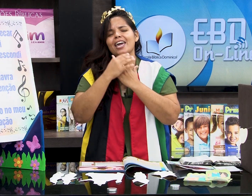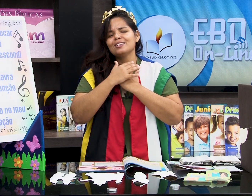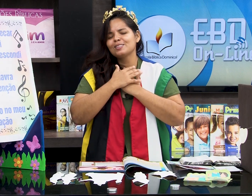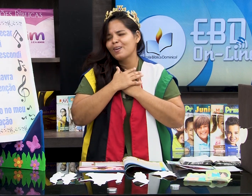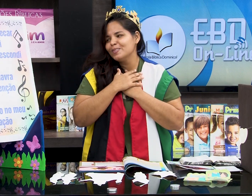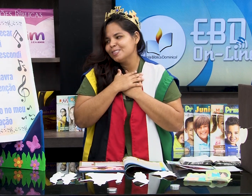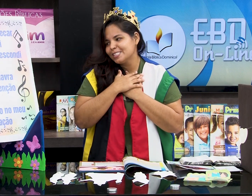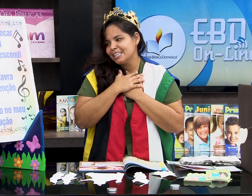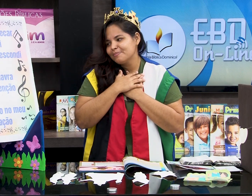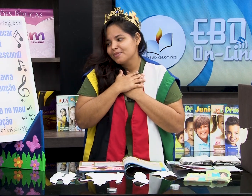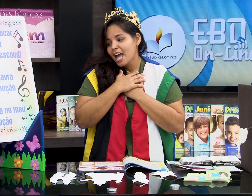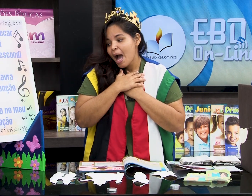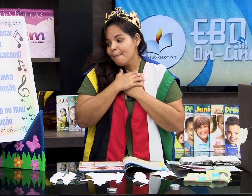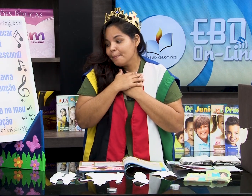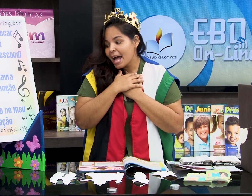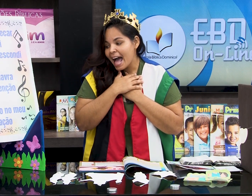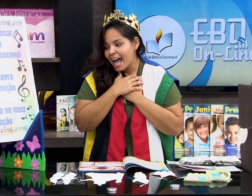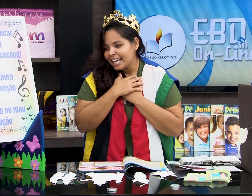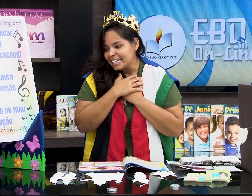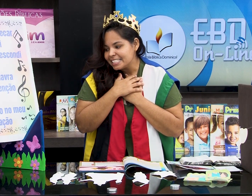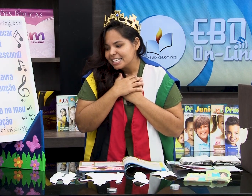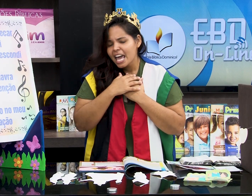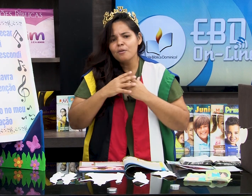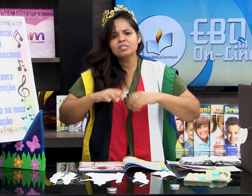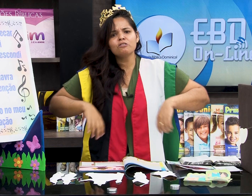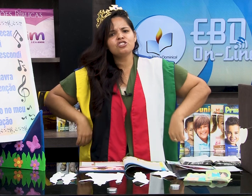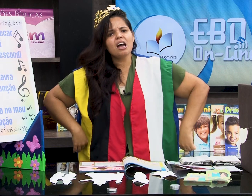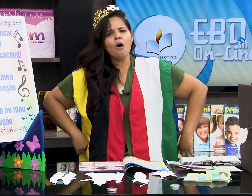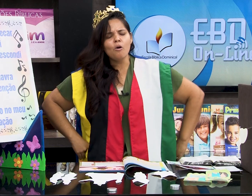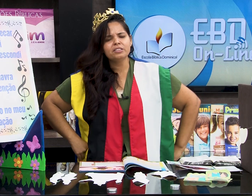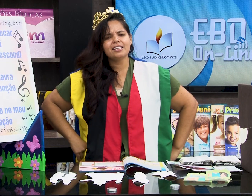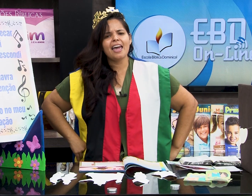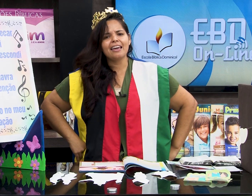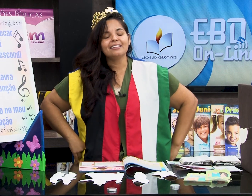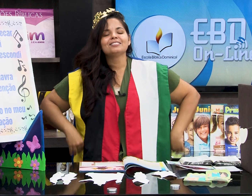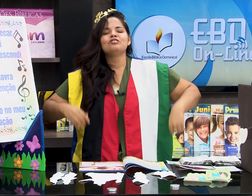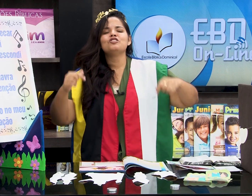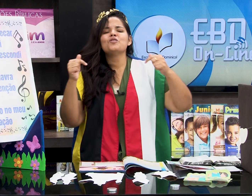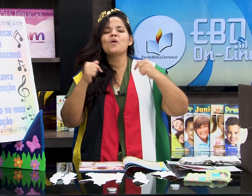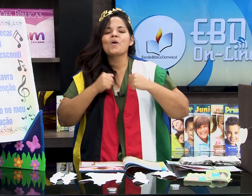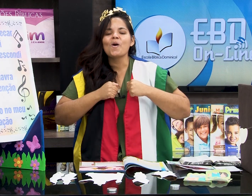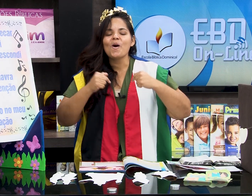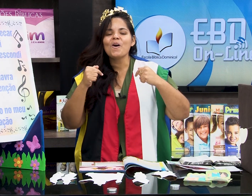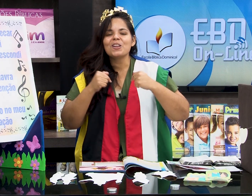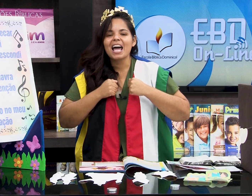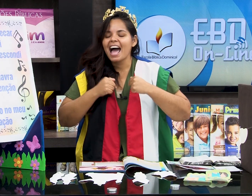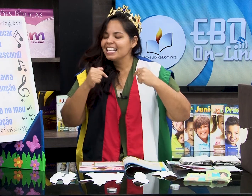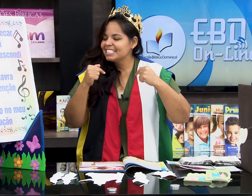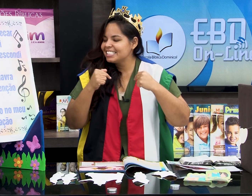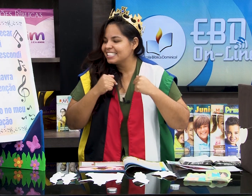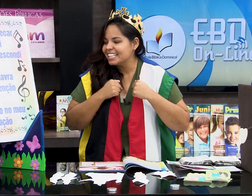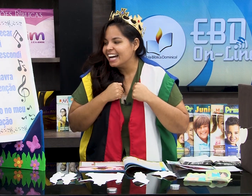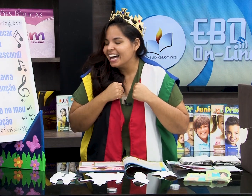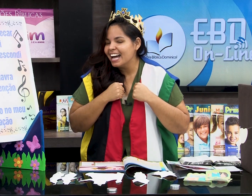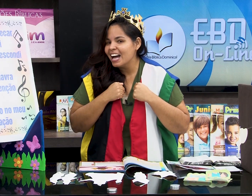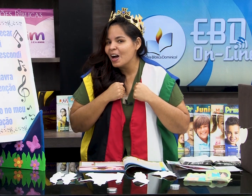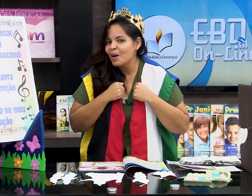palavra escondi. Mas eu escondi aonde, hein? No